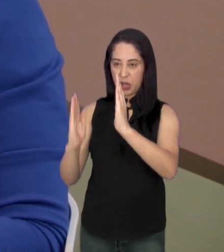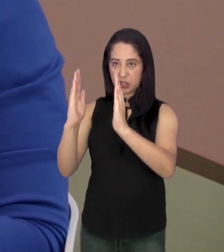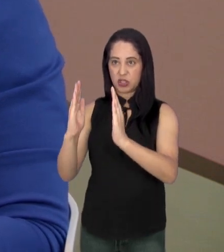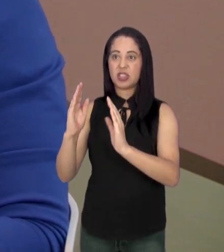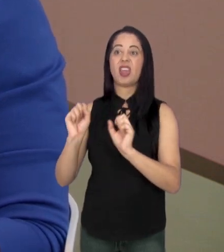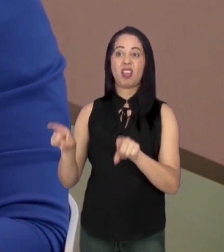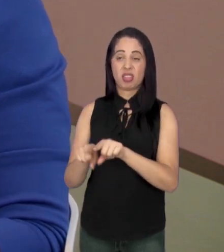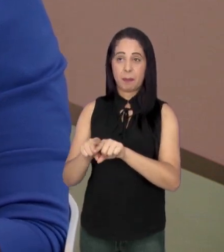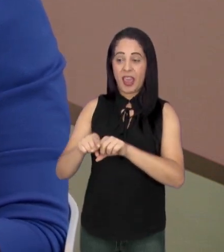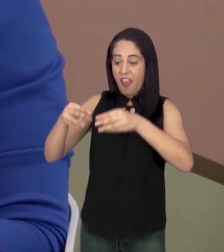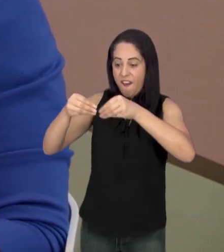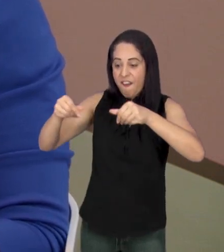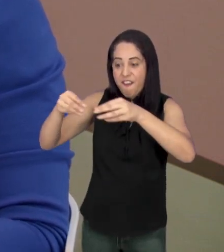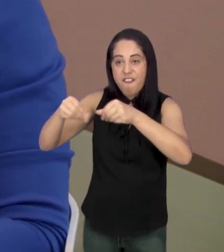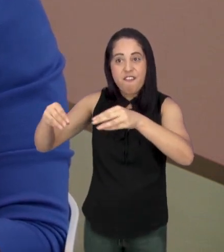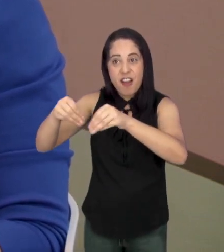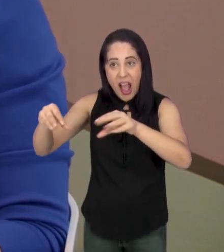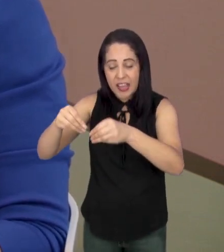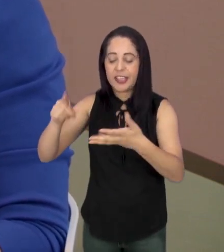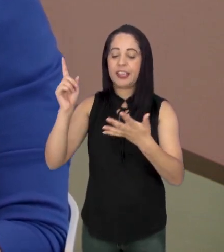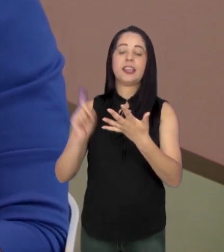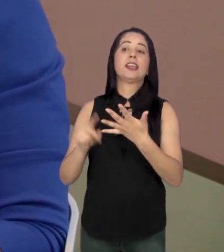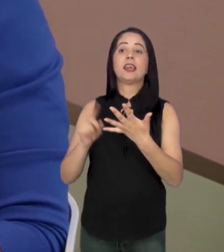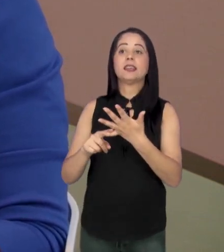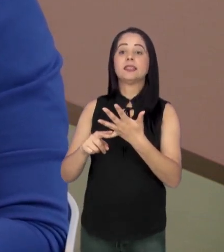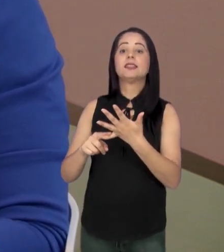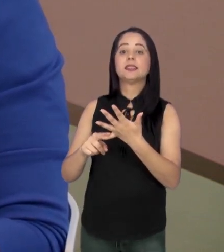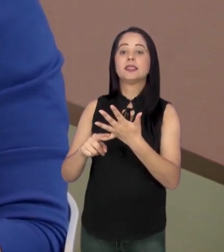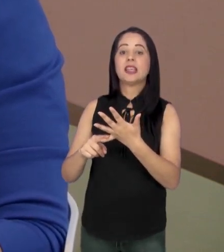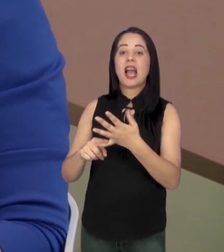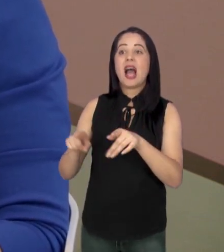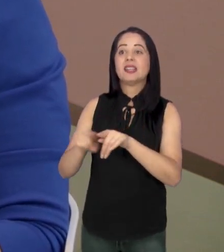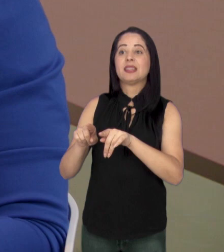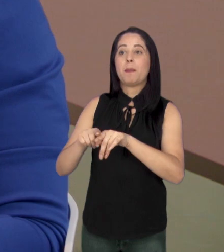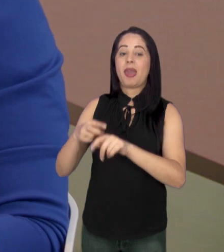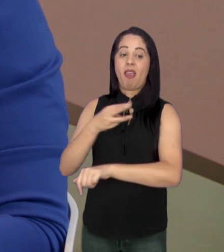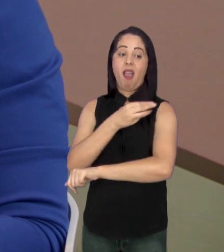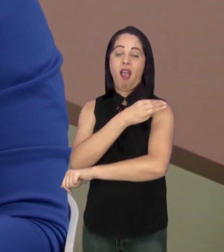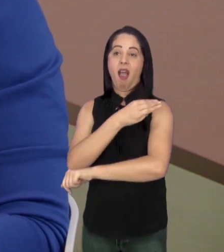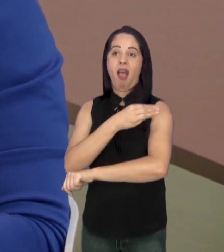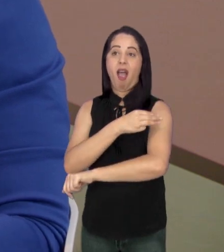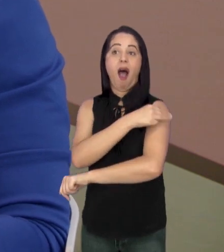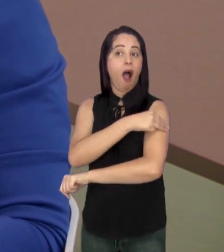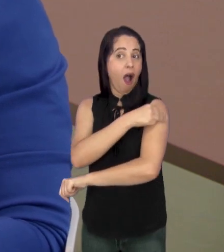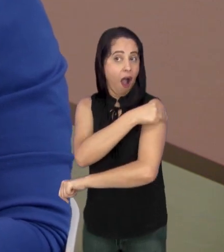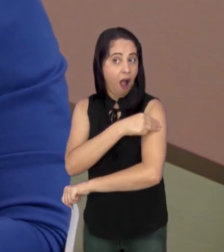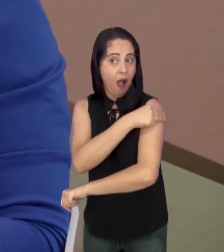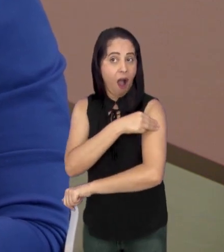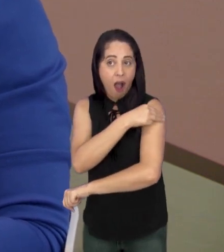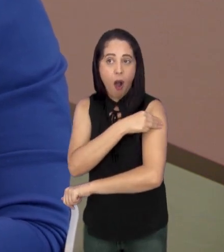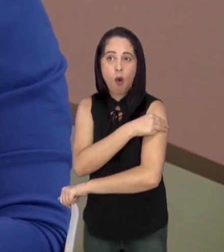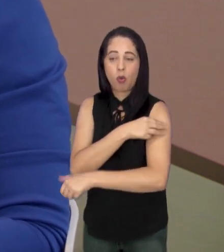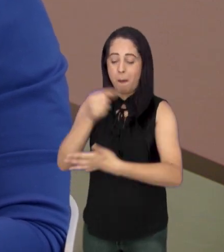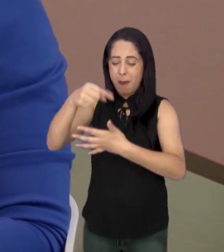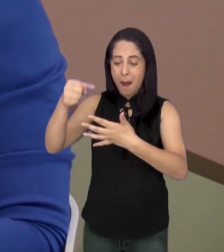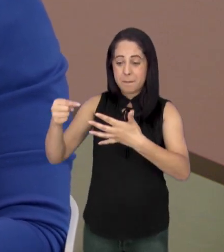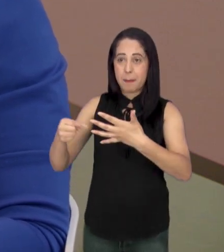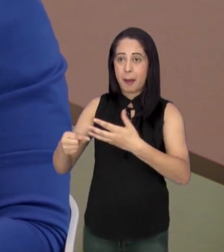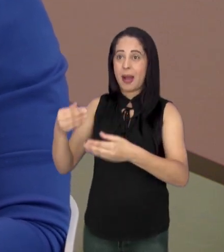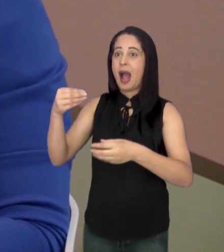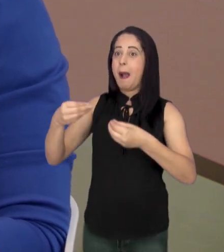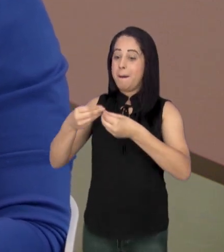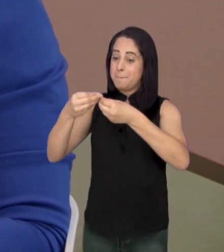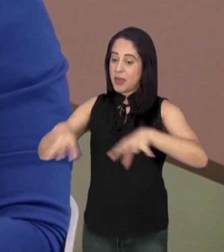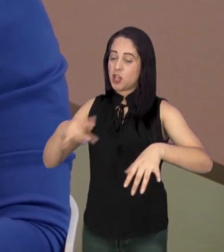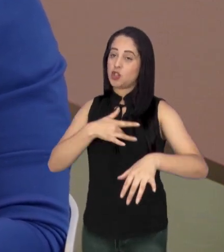muitas pessoas, farinhas refinadas, os ultraprocessados, excesso de álcool. Então, esses são os principais alimentos inflamatórios que